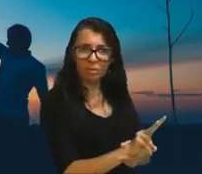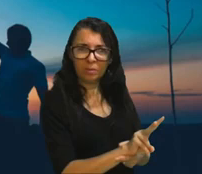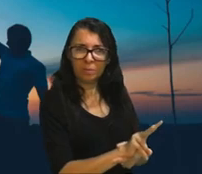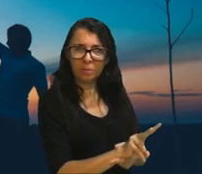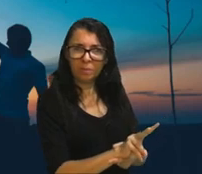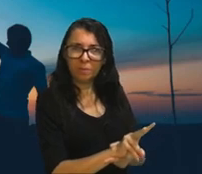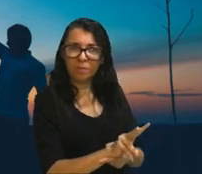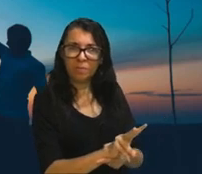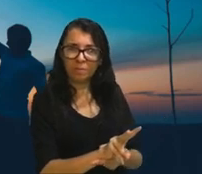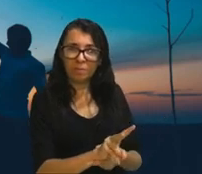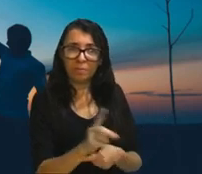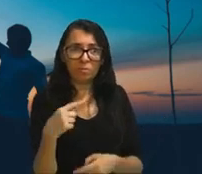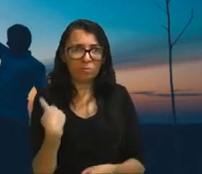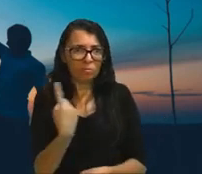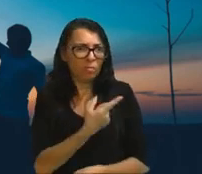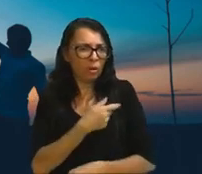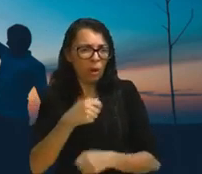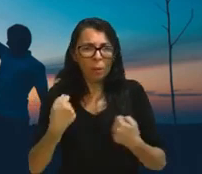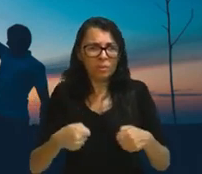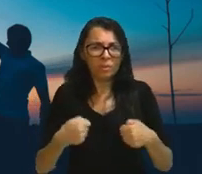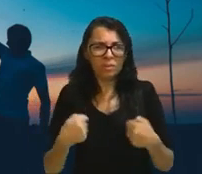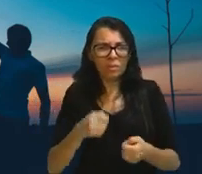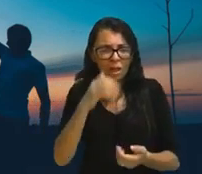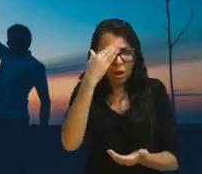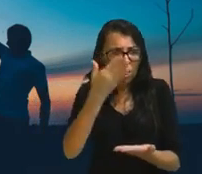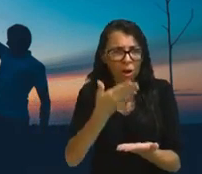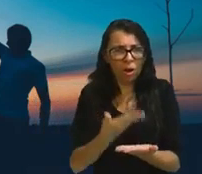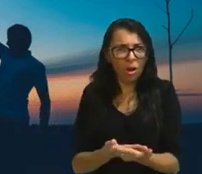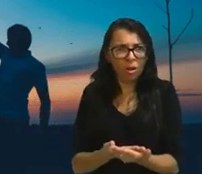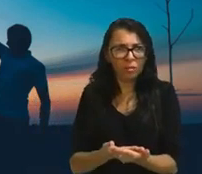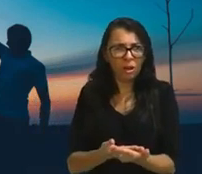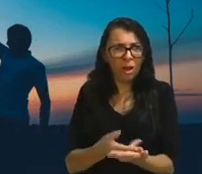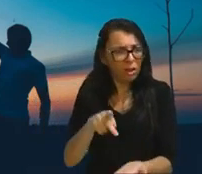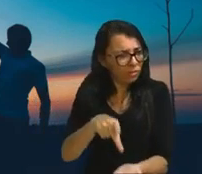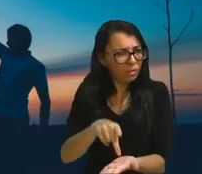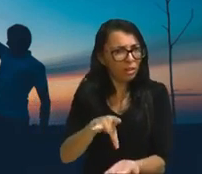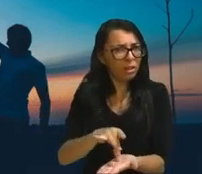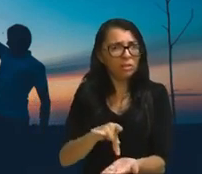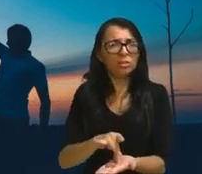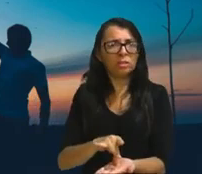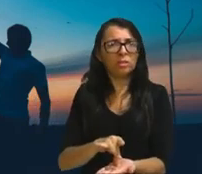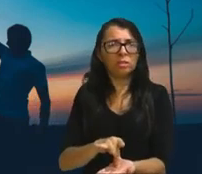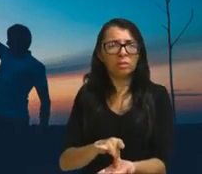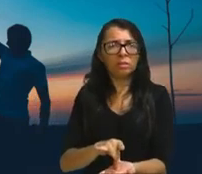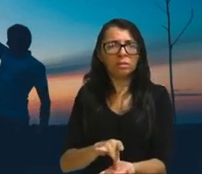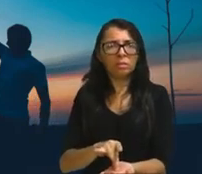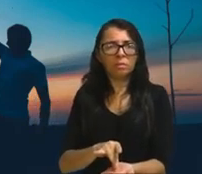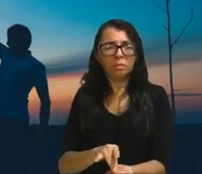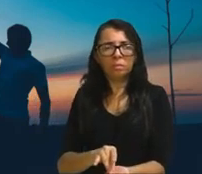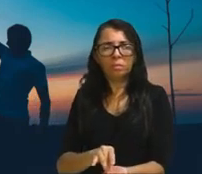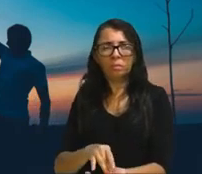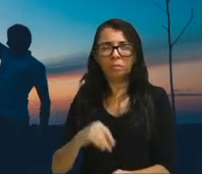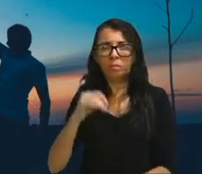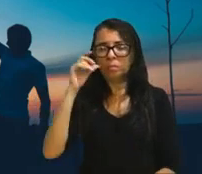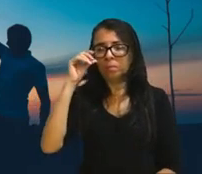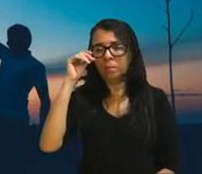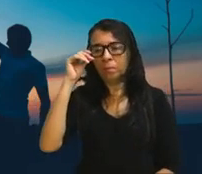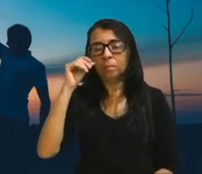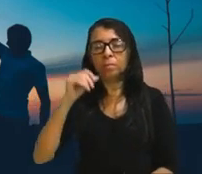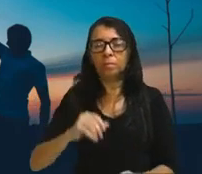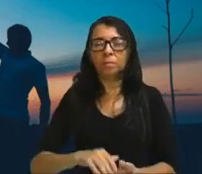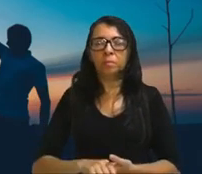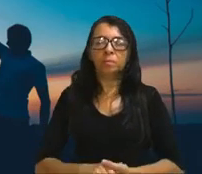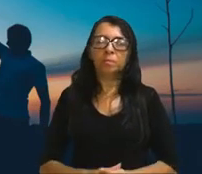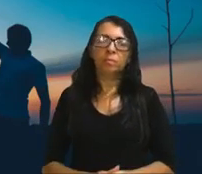Senhor é o nosso sentinela. Se o Senhor não guardar a cidade, em vão vigia